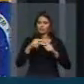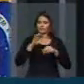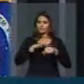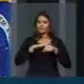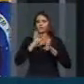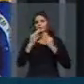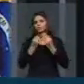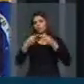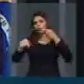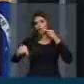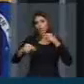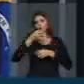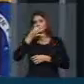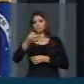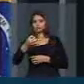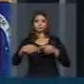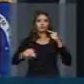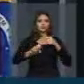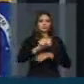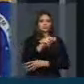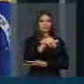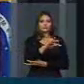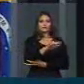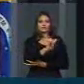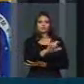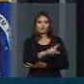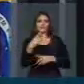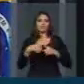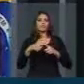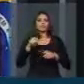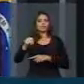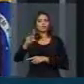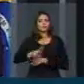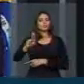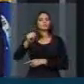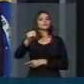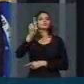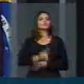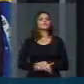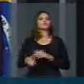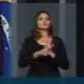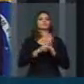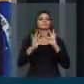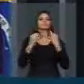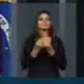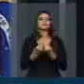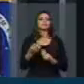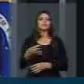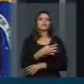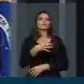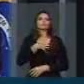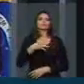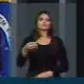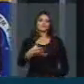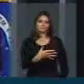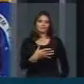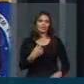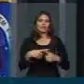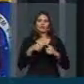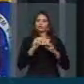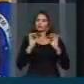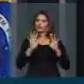a do contraditório substancial, para que a aplicação do direito se dê de um novo modo. Não sob